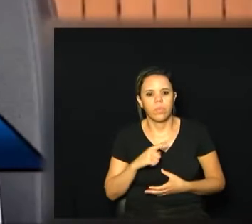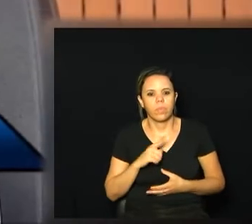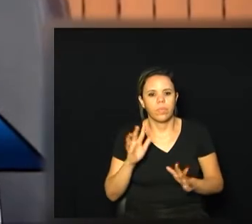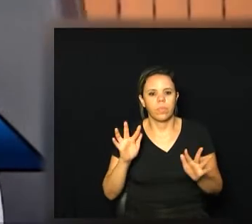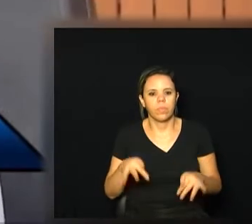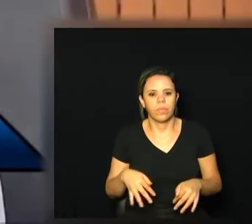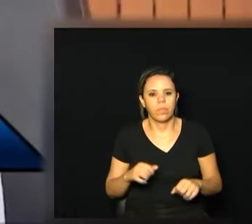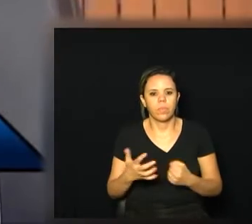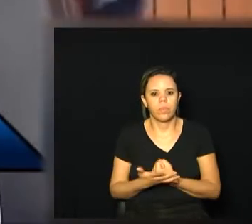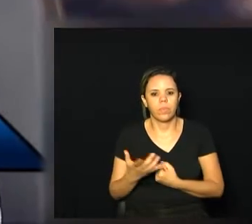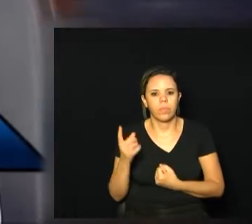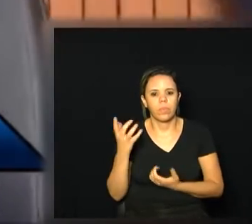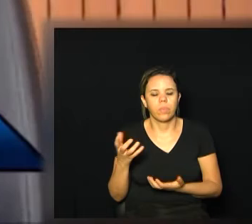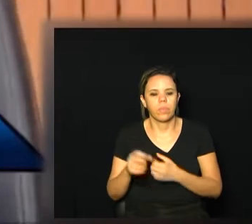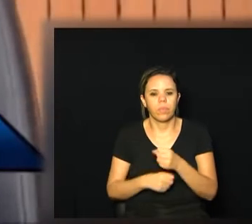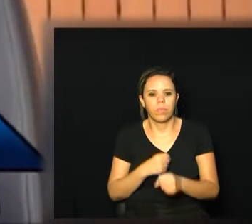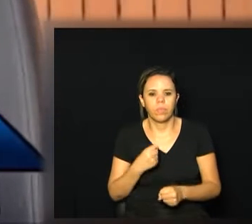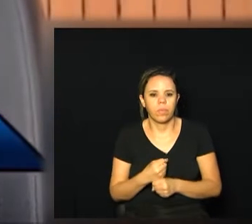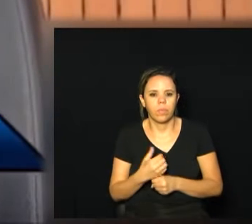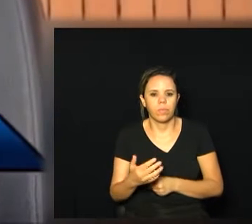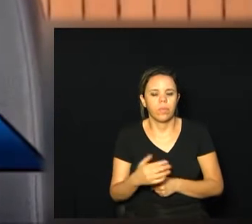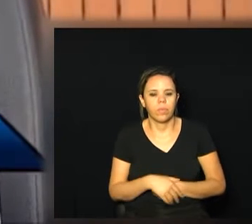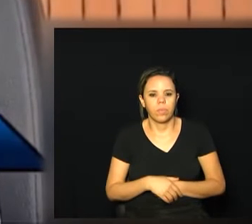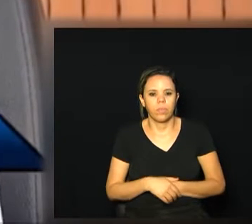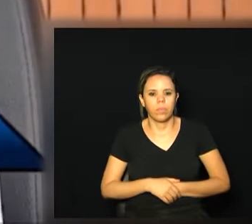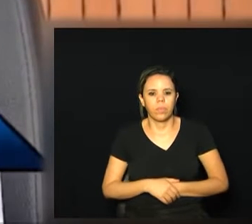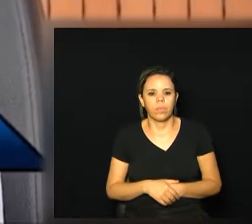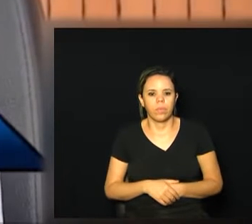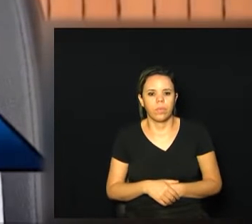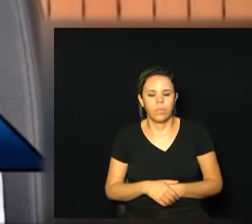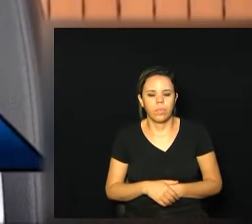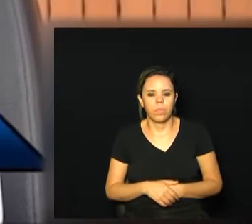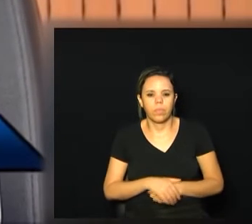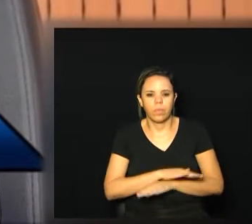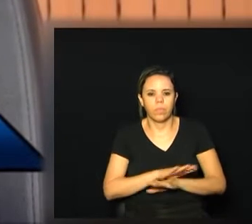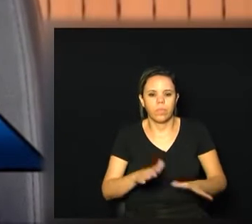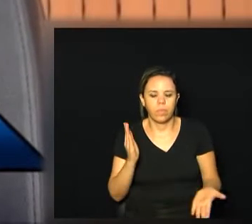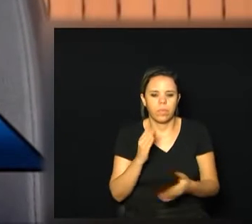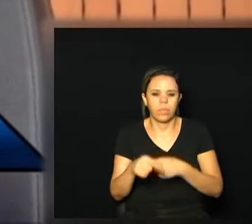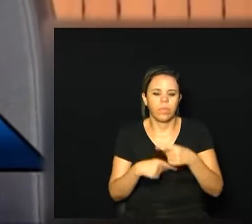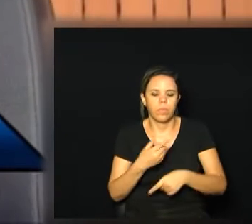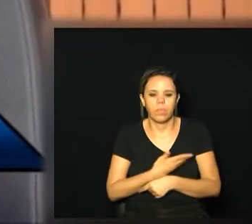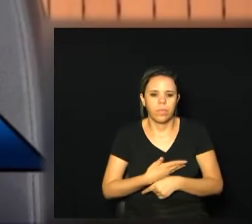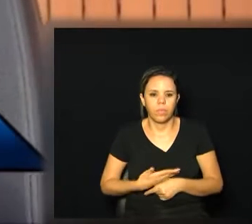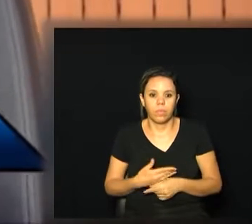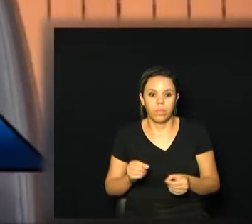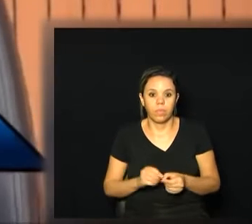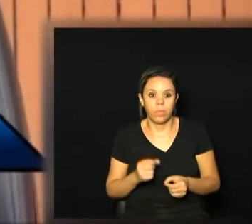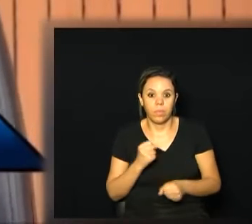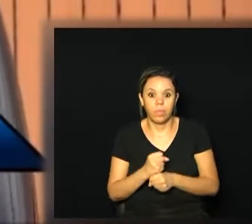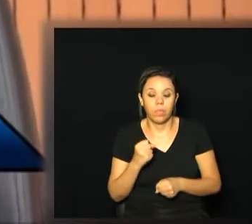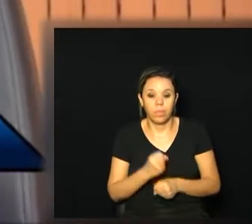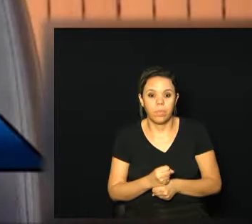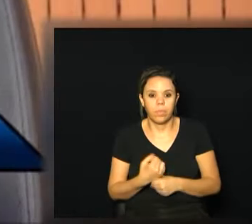da pandemia, se Deus quiser, esse ano, por início do ano que vem, e que acabe a desculpa do governo e possa realmente fazer essas obras que é